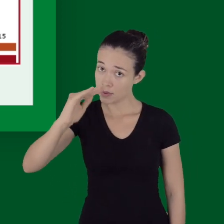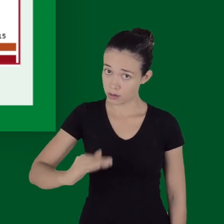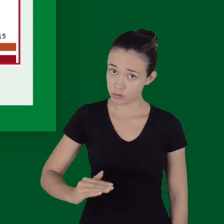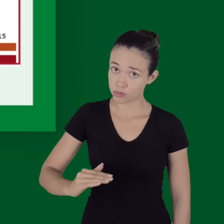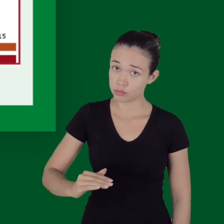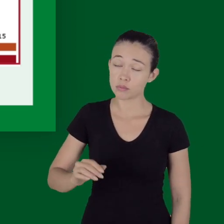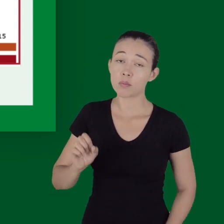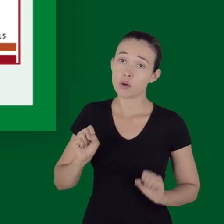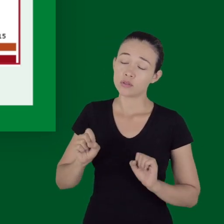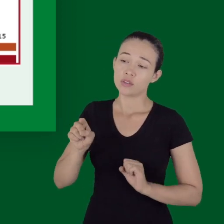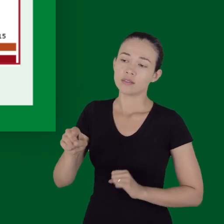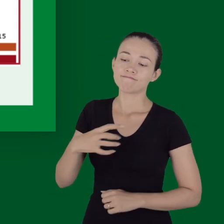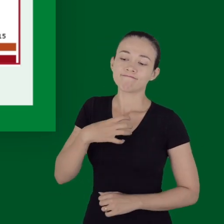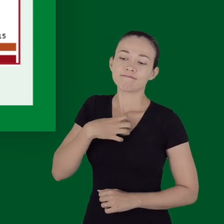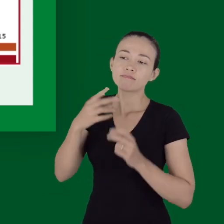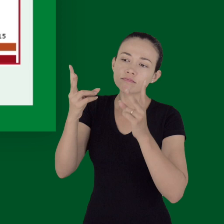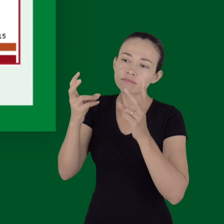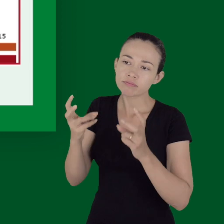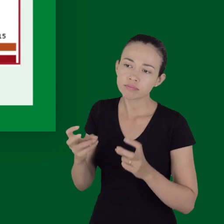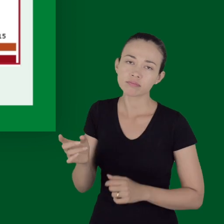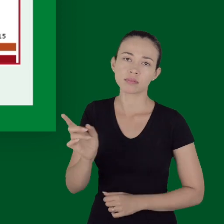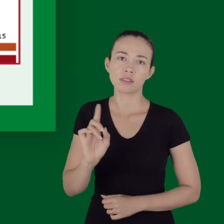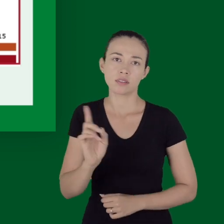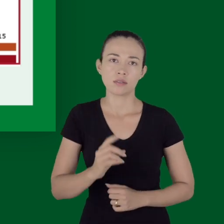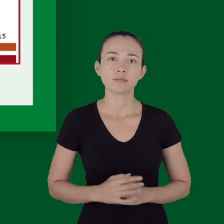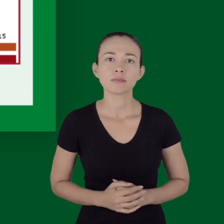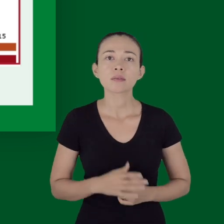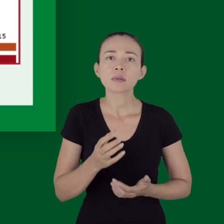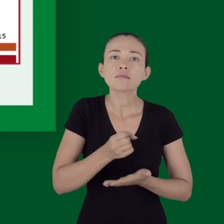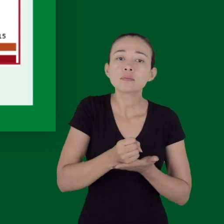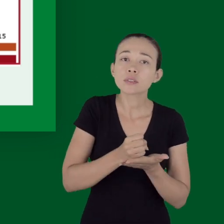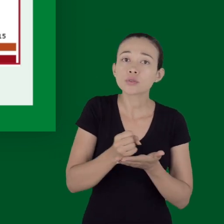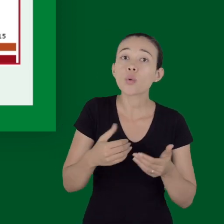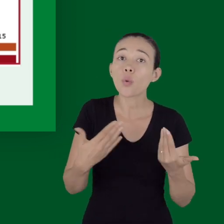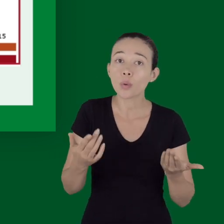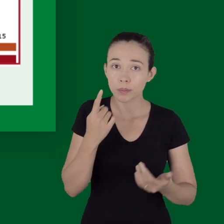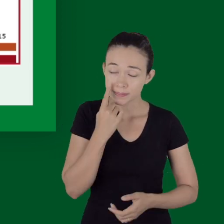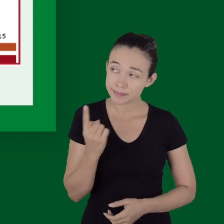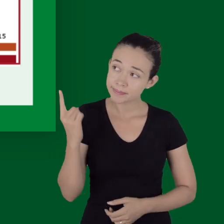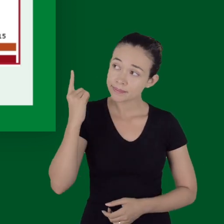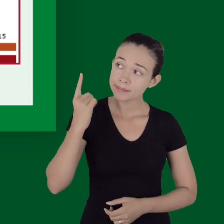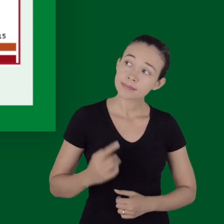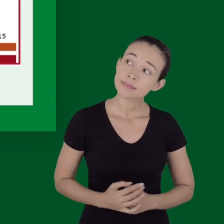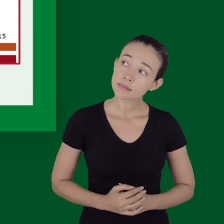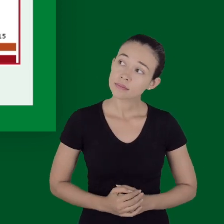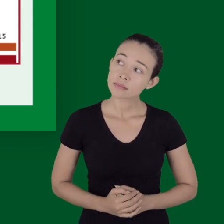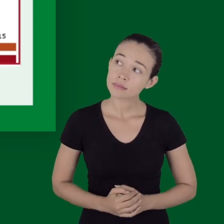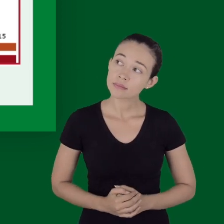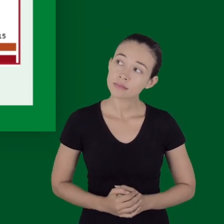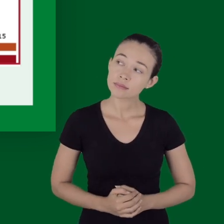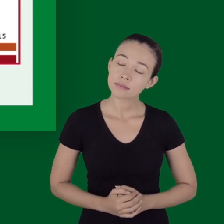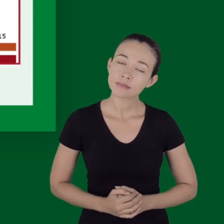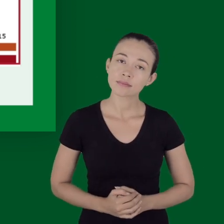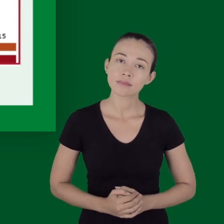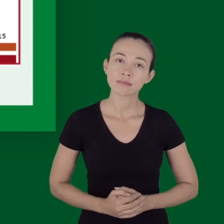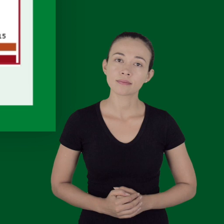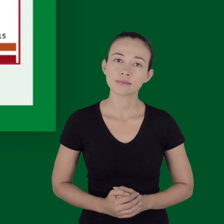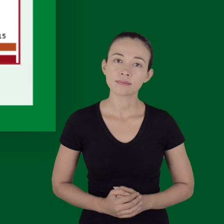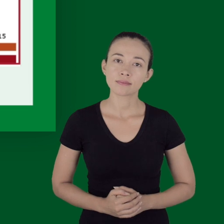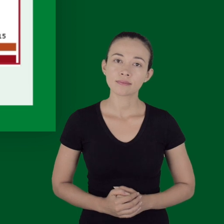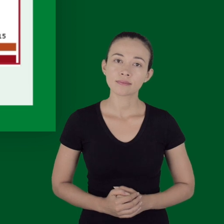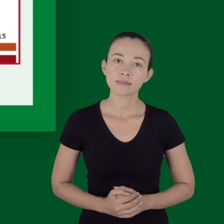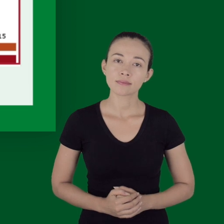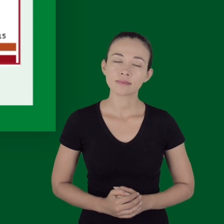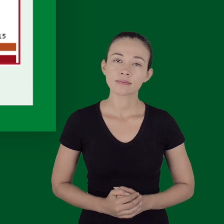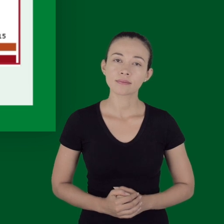feito tanto com diltiazem, quanto com digitálico, quanto apenas com sedilonide. Além disso, depois da gente fazer ou reversão